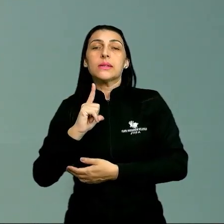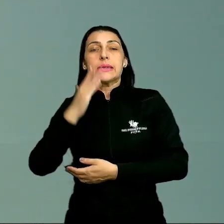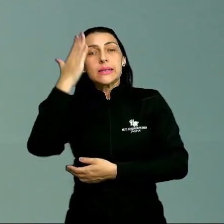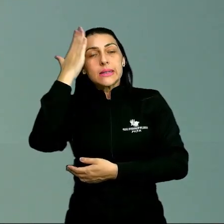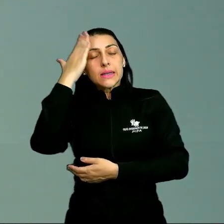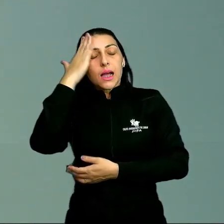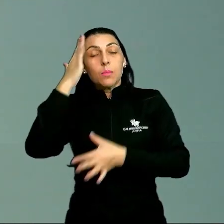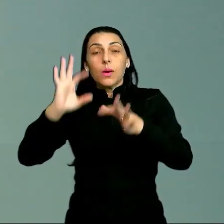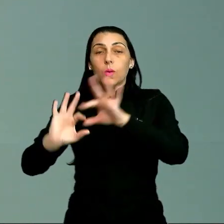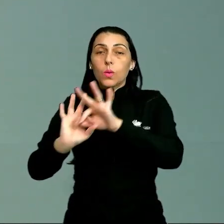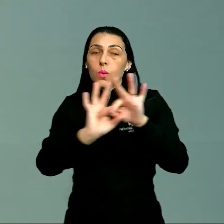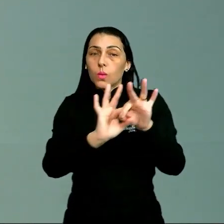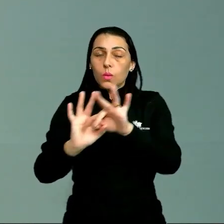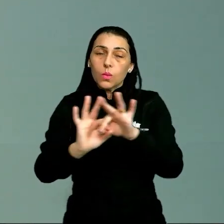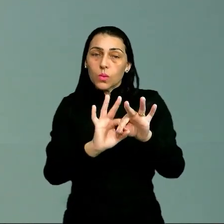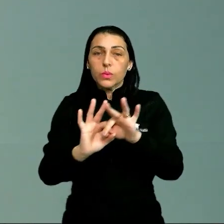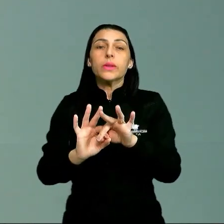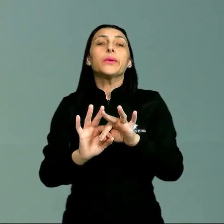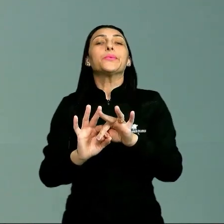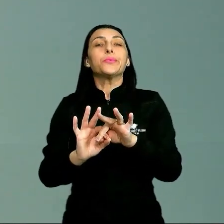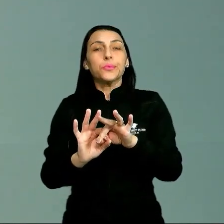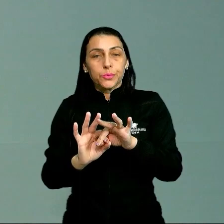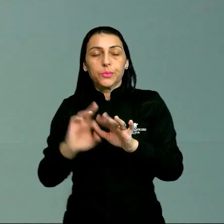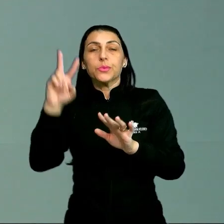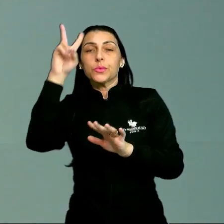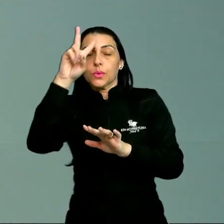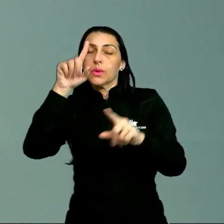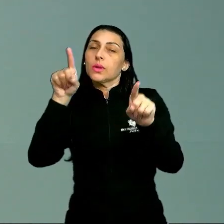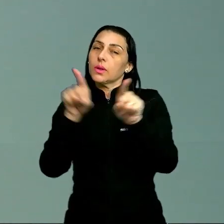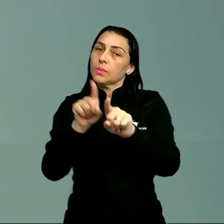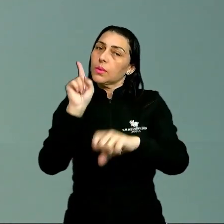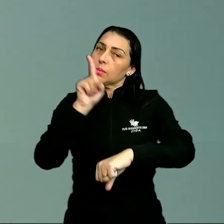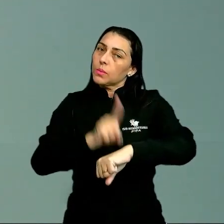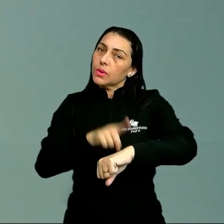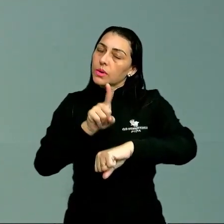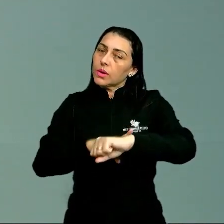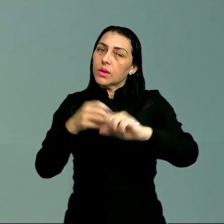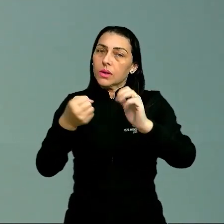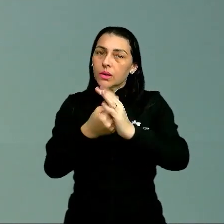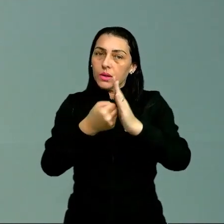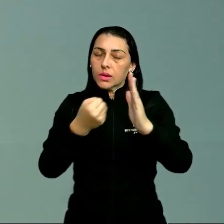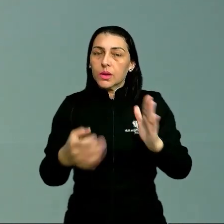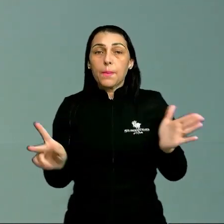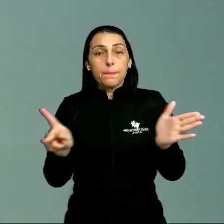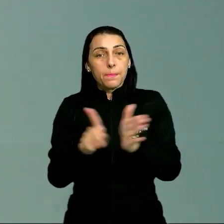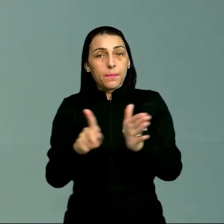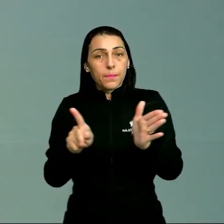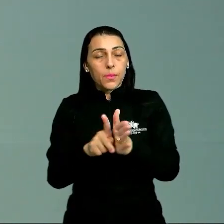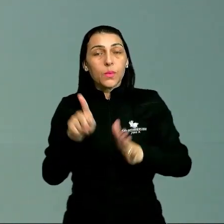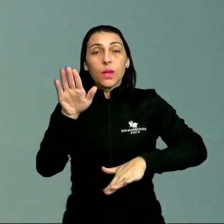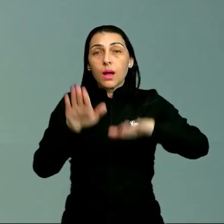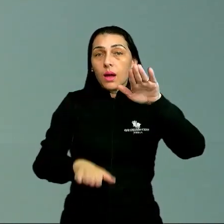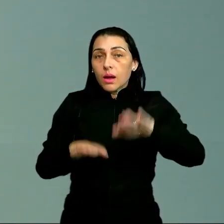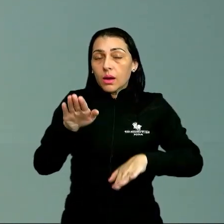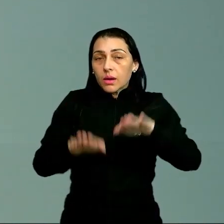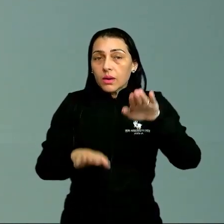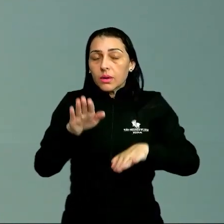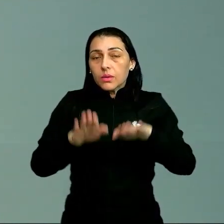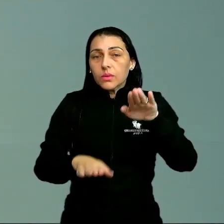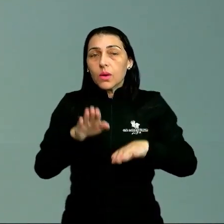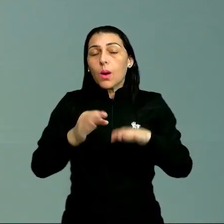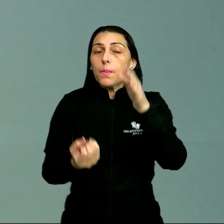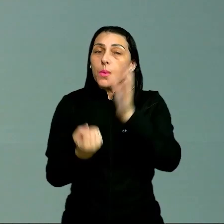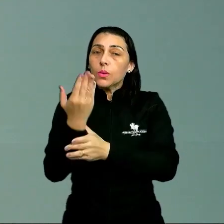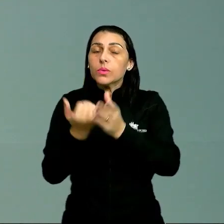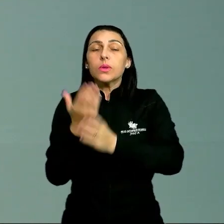o contexto, o recorte ali histórico, ou em outros momentos características específicas de determinada